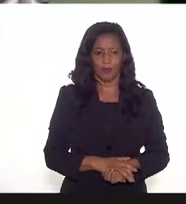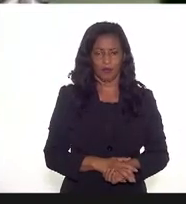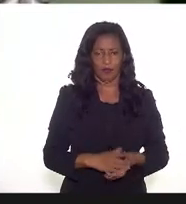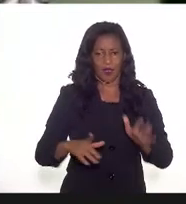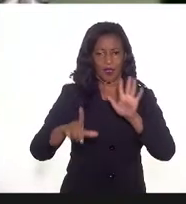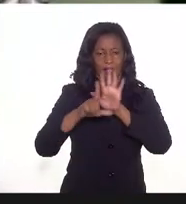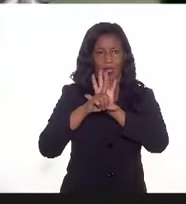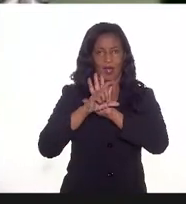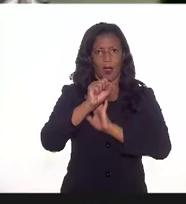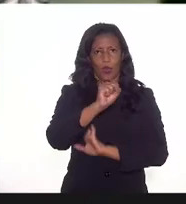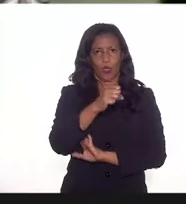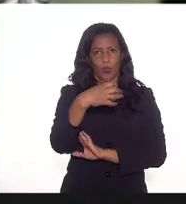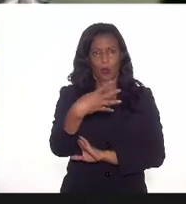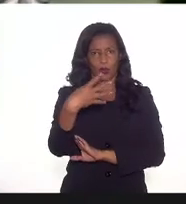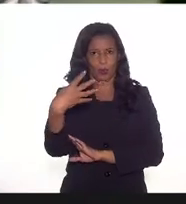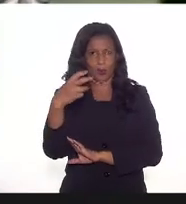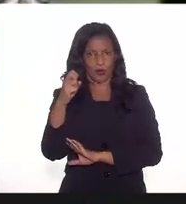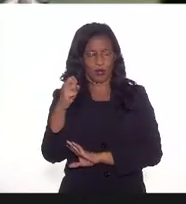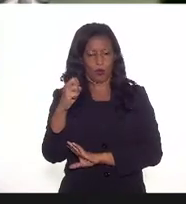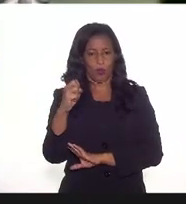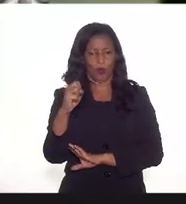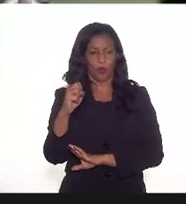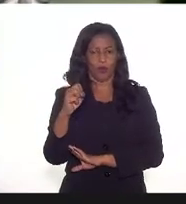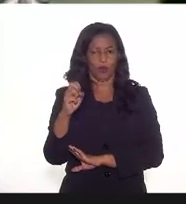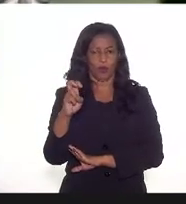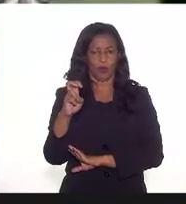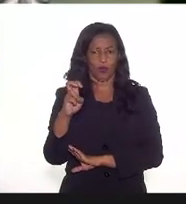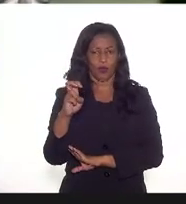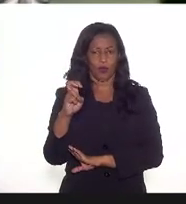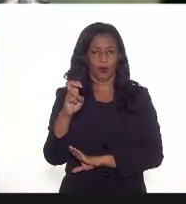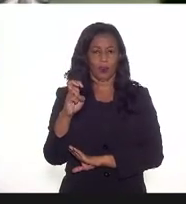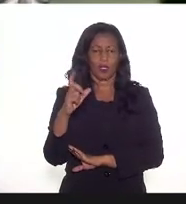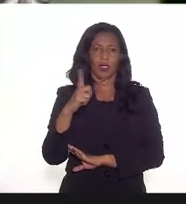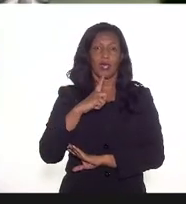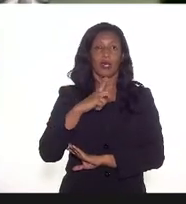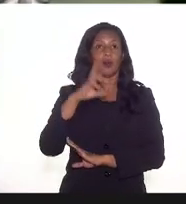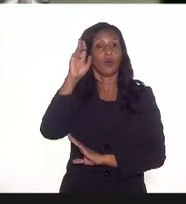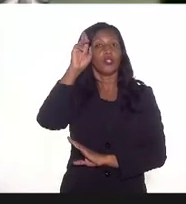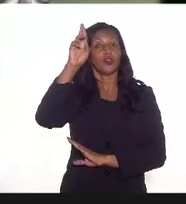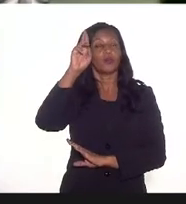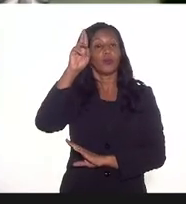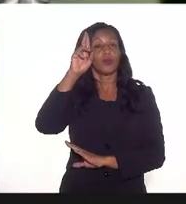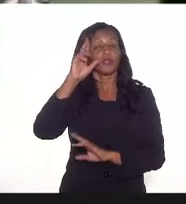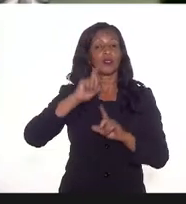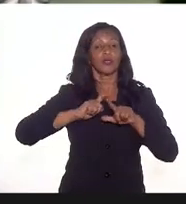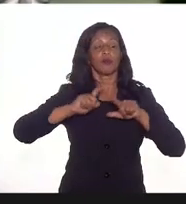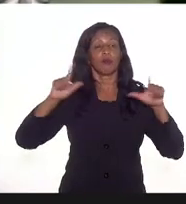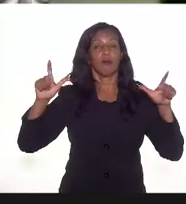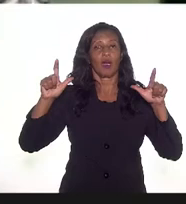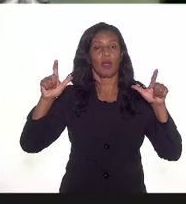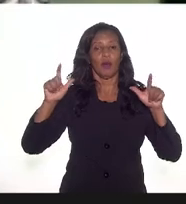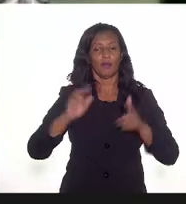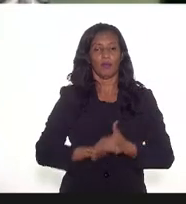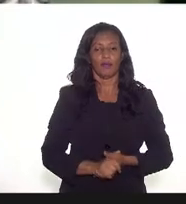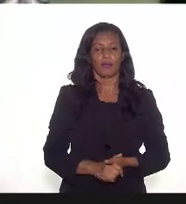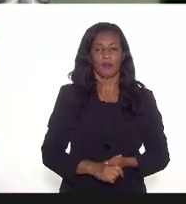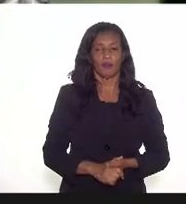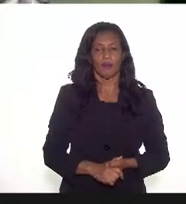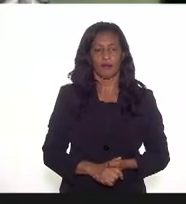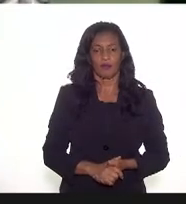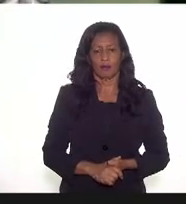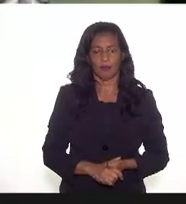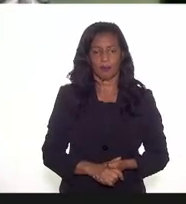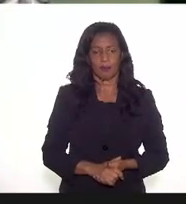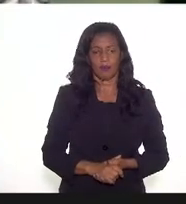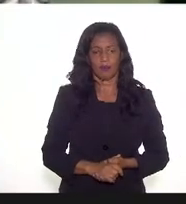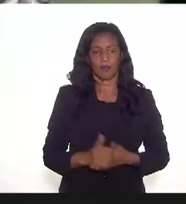Lei 8.445 e do Decreto 47.201 é que trouxe maiores responsabilidades e maior foco com relação